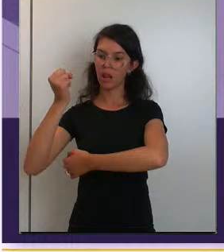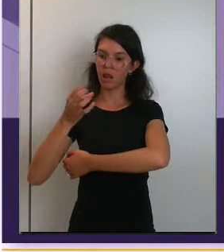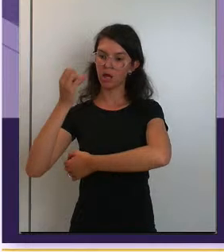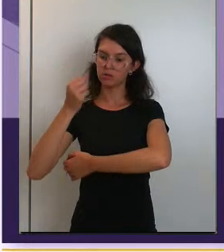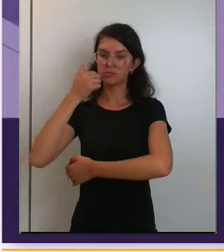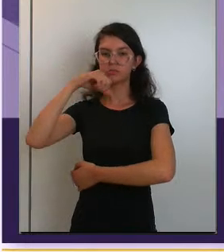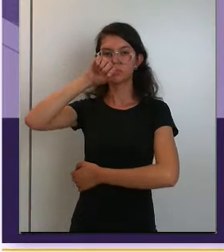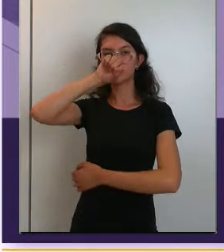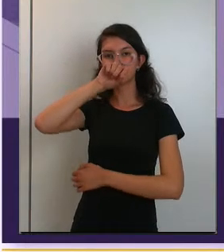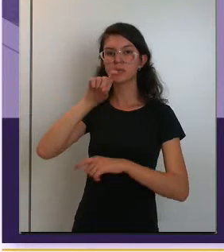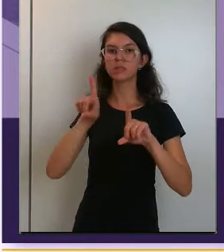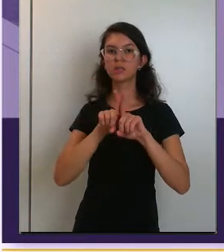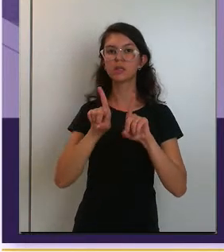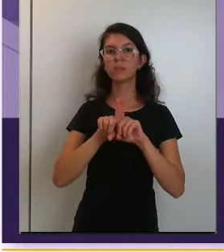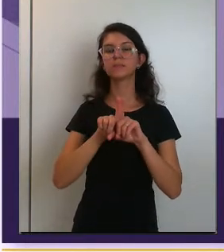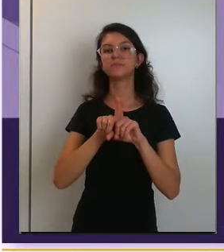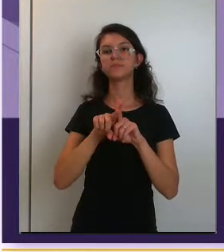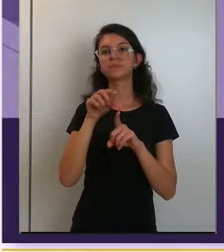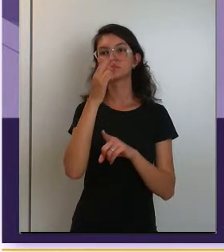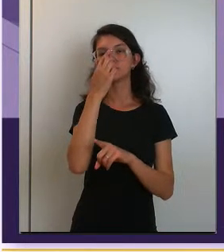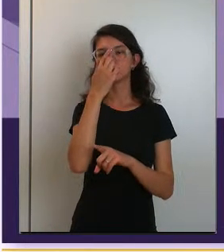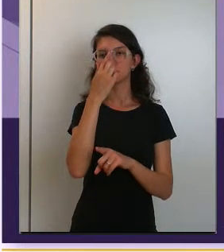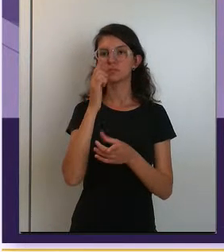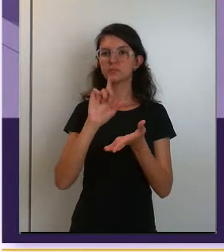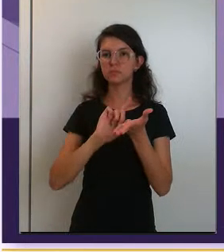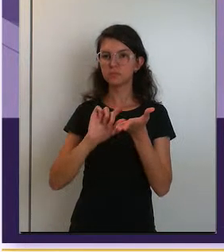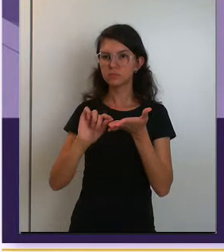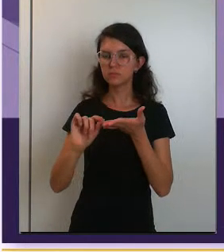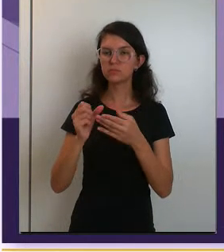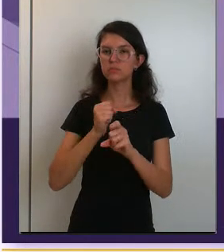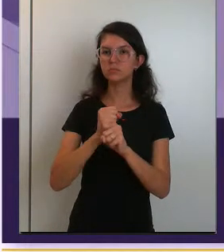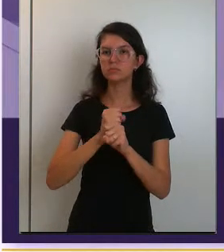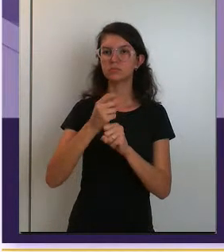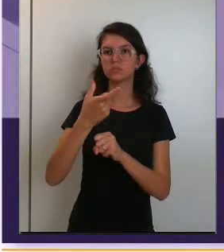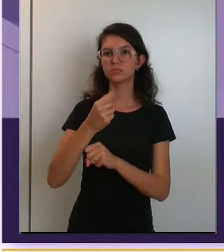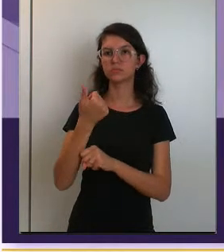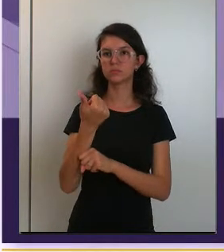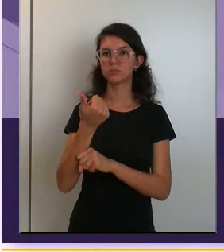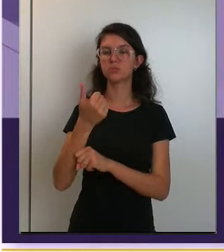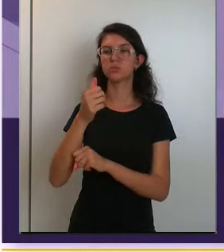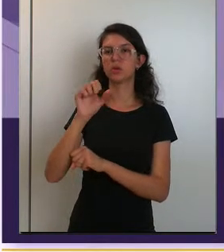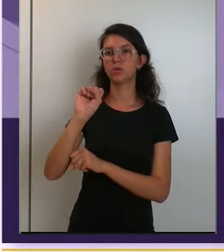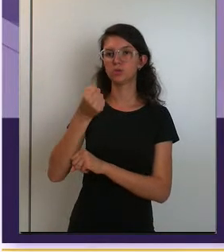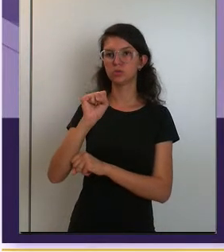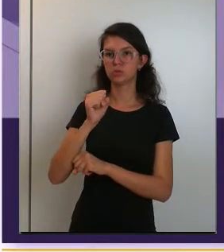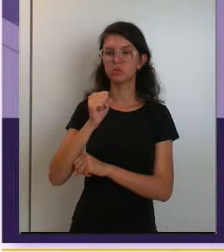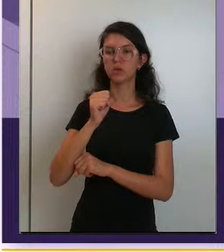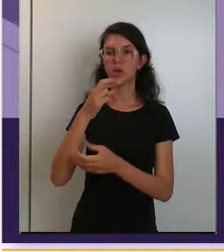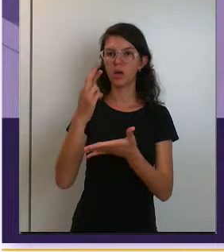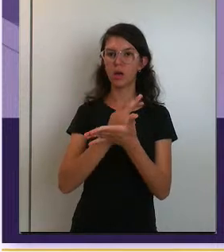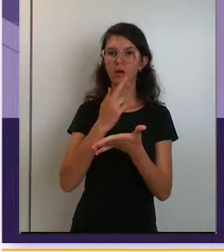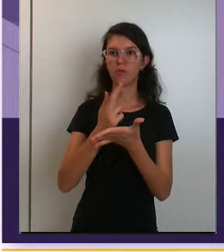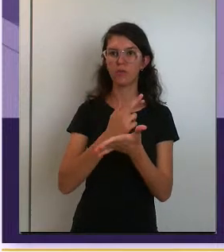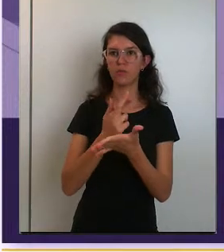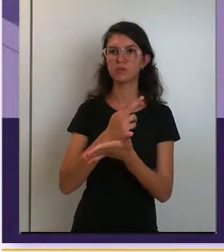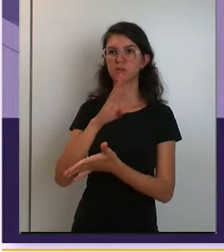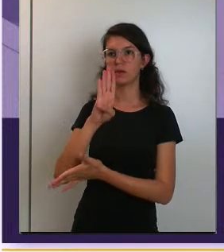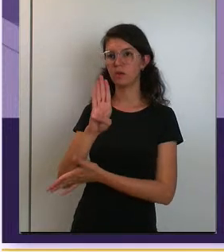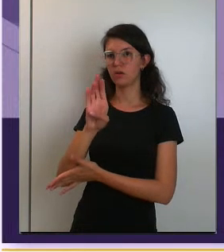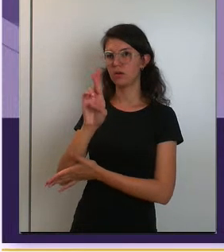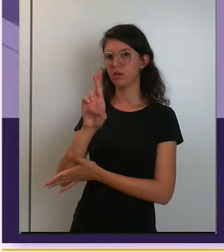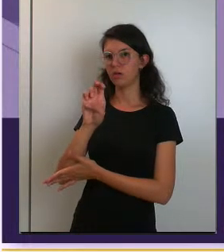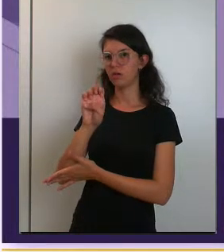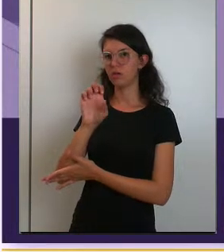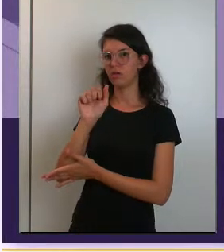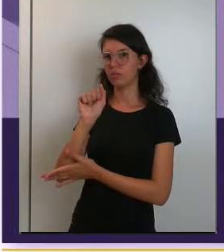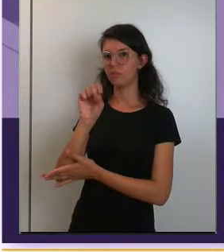revisão da literatura publicada em 2018 numa revista chamada Breastfeeding Medicine, uma das mais importantes